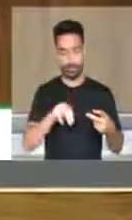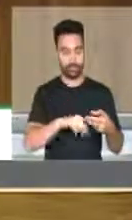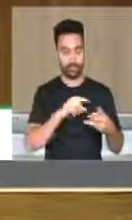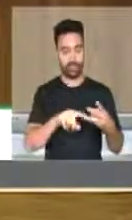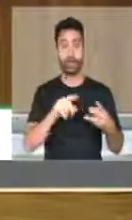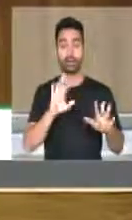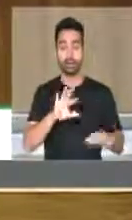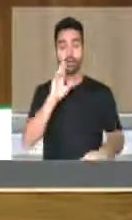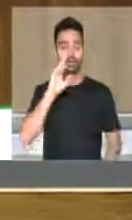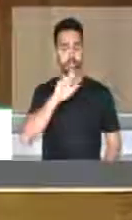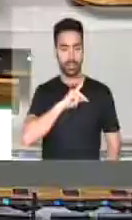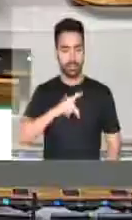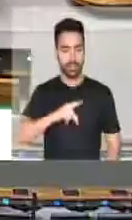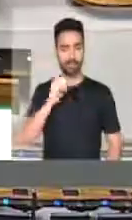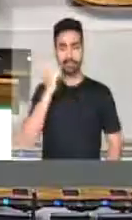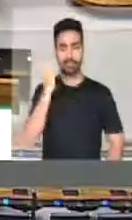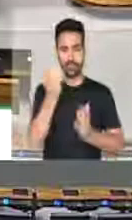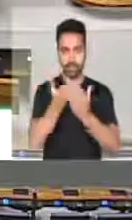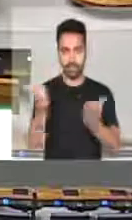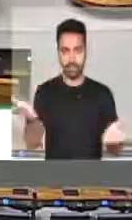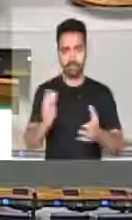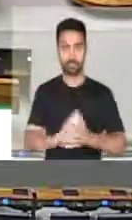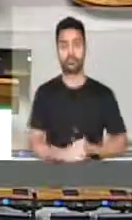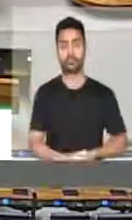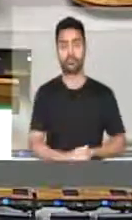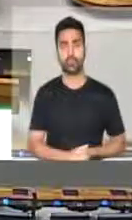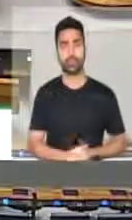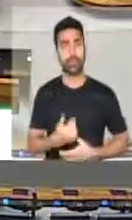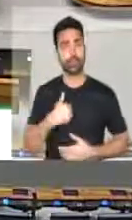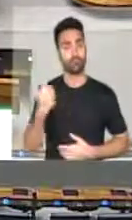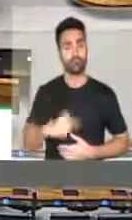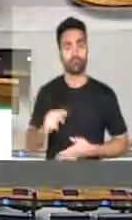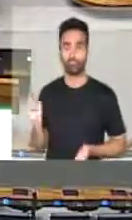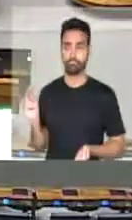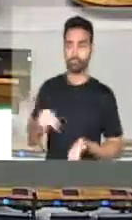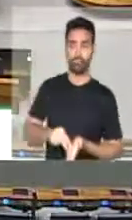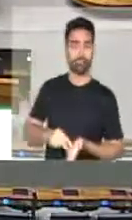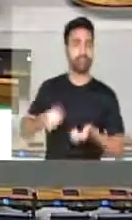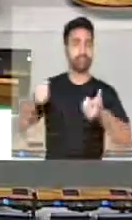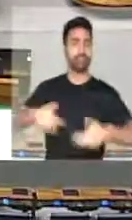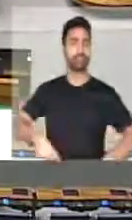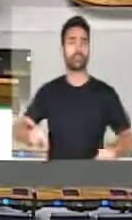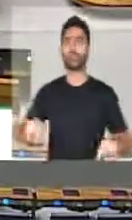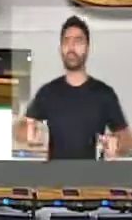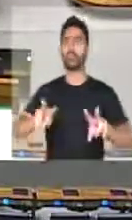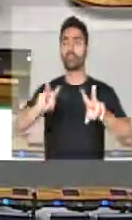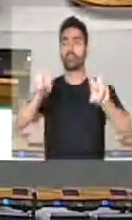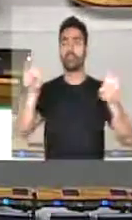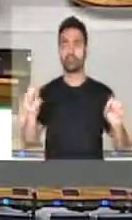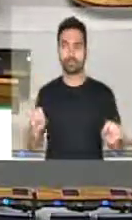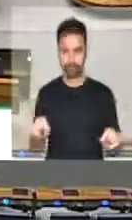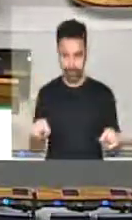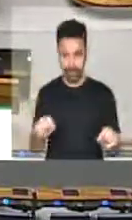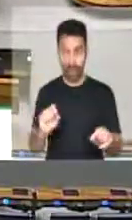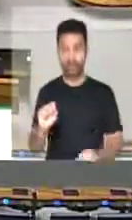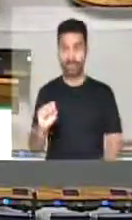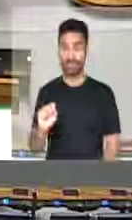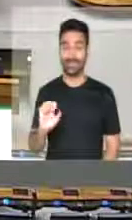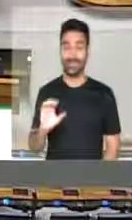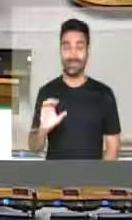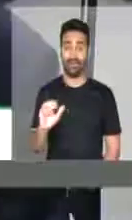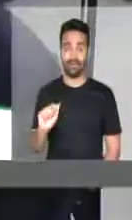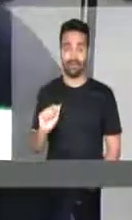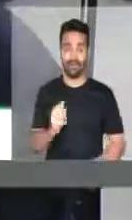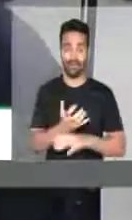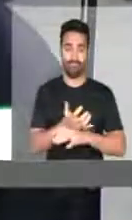Senhor presidente, senhoras e senhores deputados, eu volto aqui a essa tribuna para falar a respeito da seca no Nordeste,